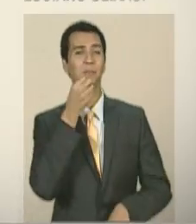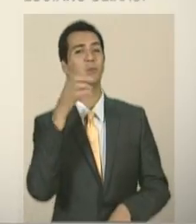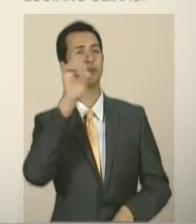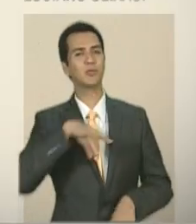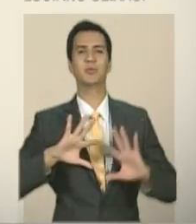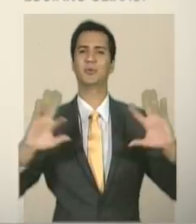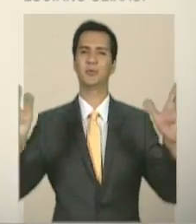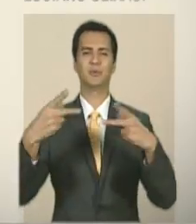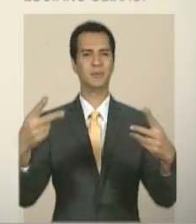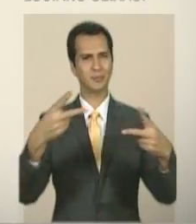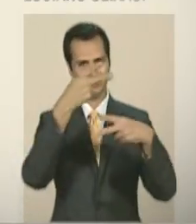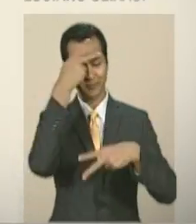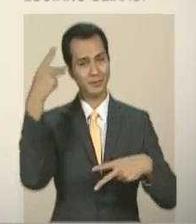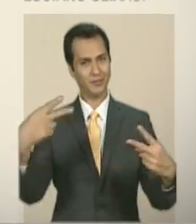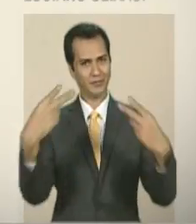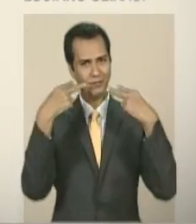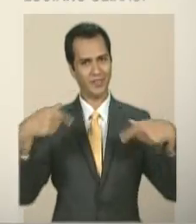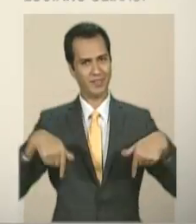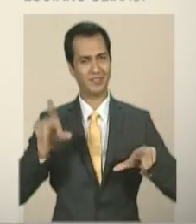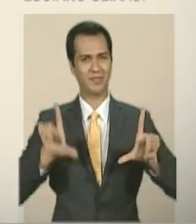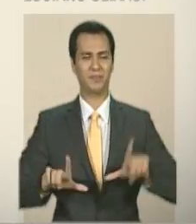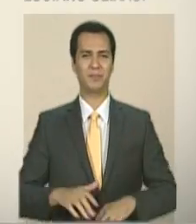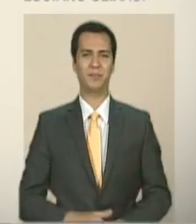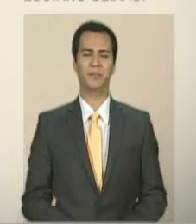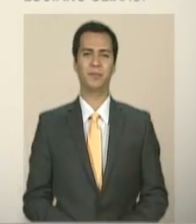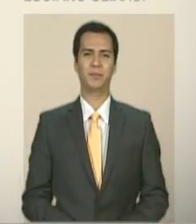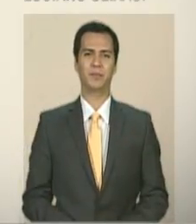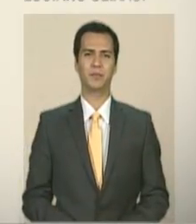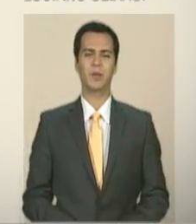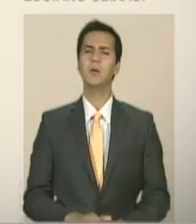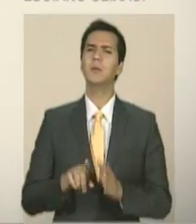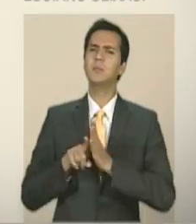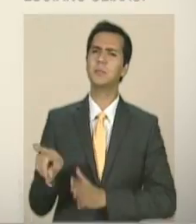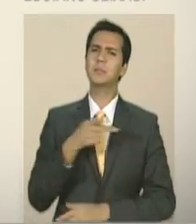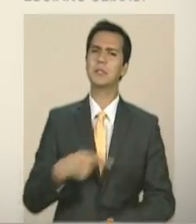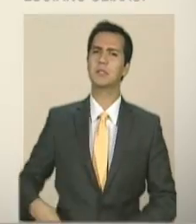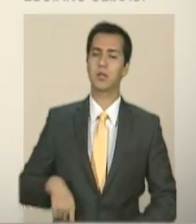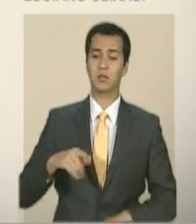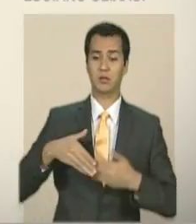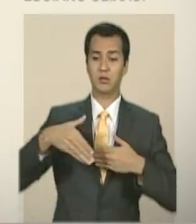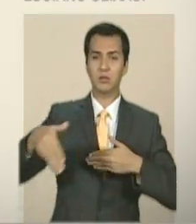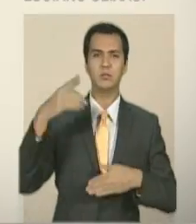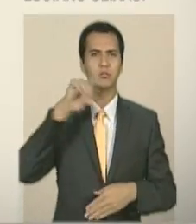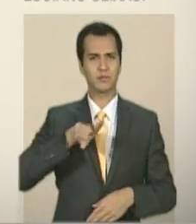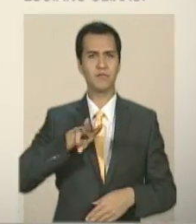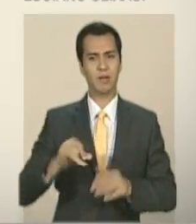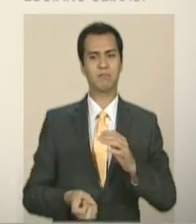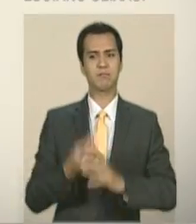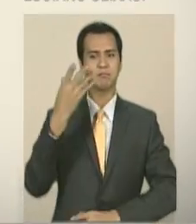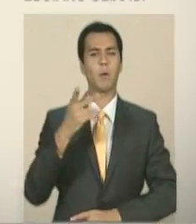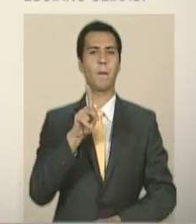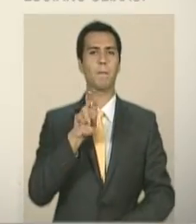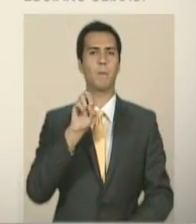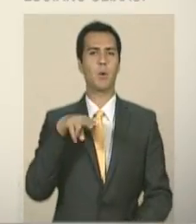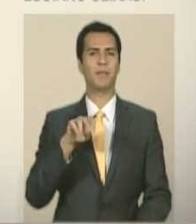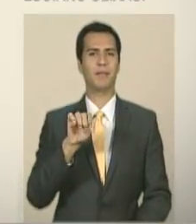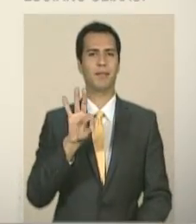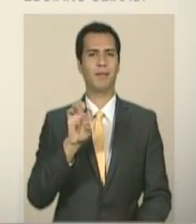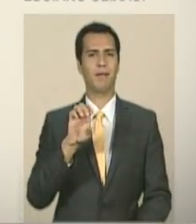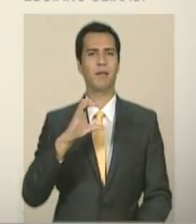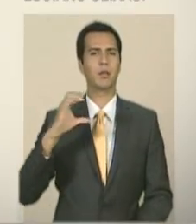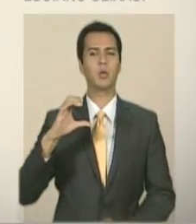Presidente entra em vigor nos próximos dias a lei do Pronatec um projeto do governo para qualificação profissional de jovens e trabalhadores